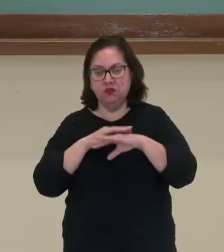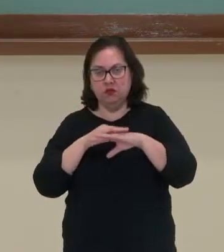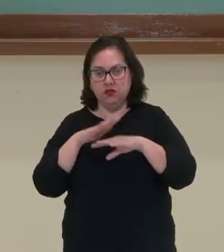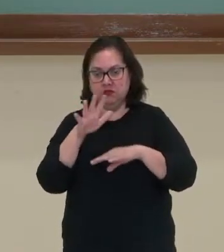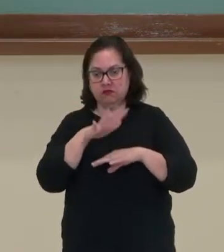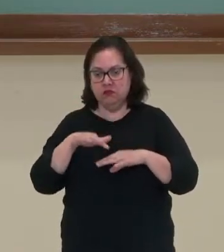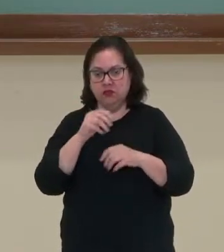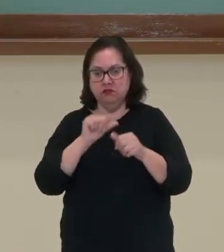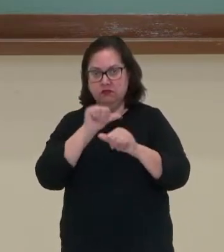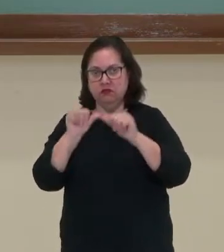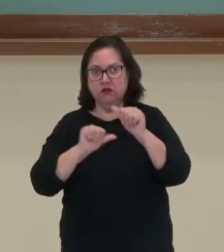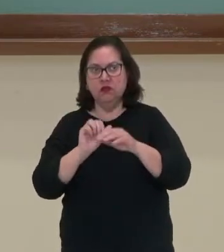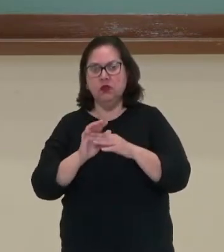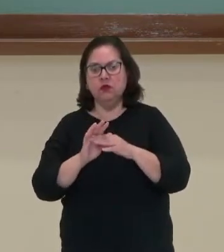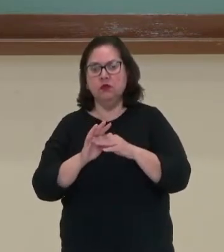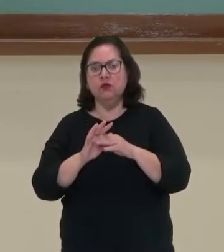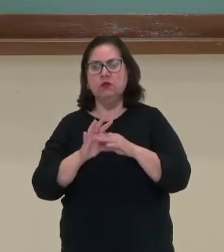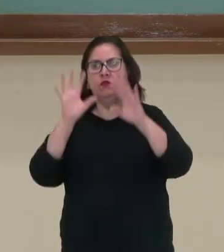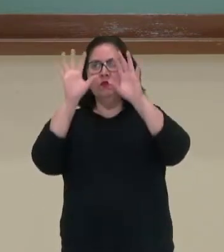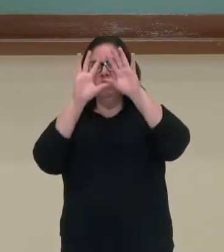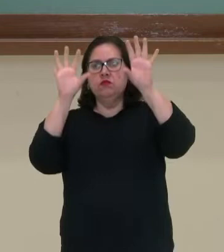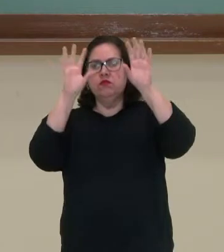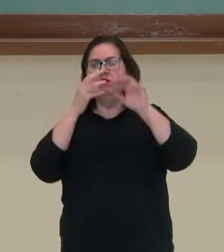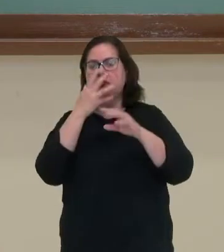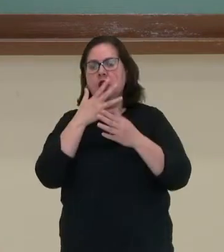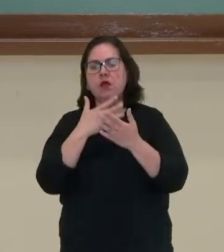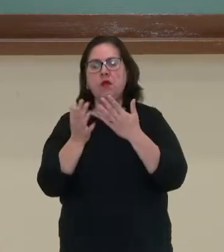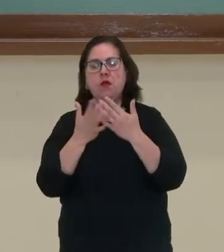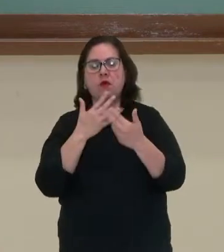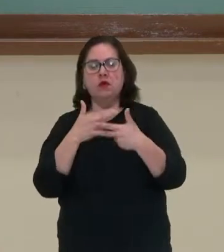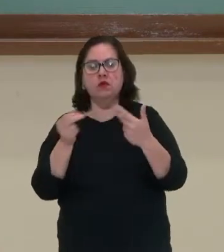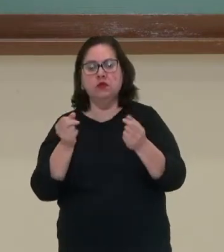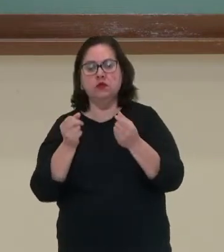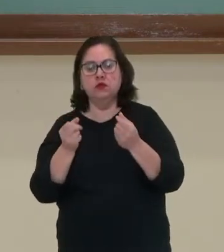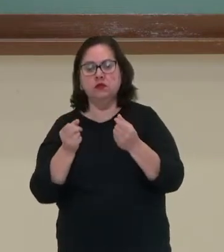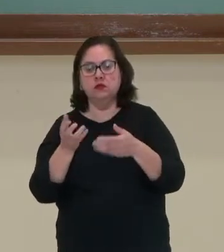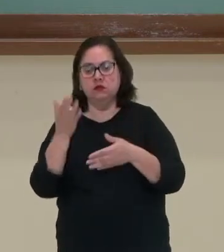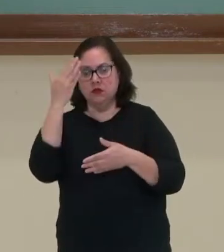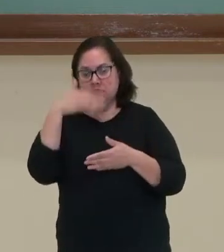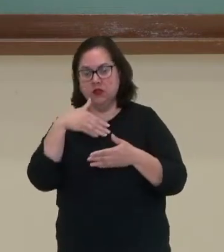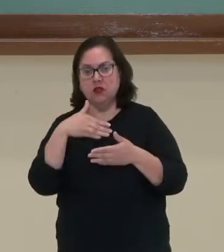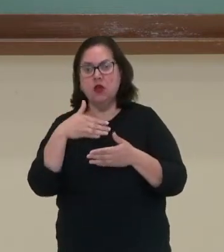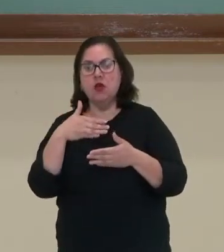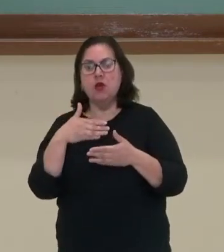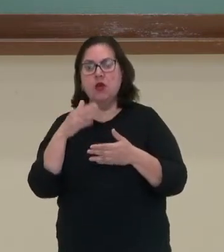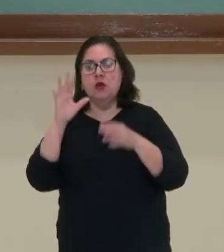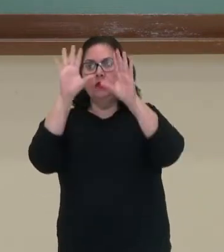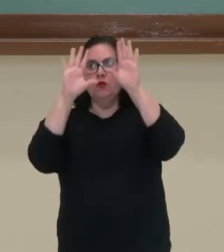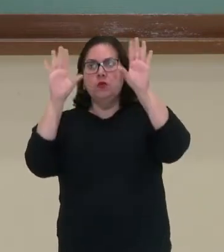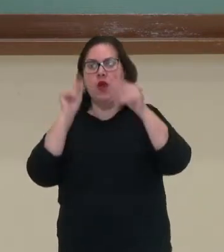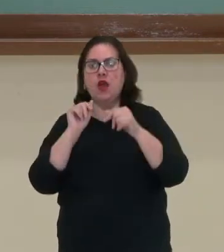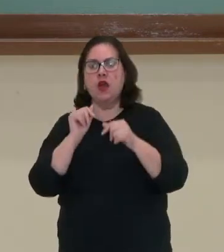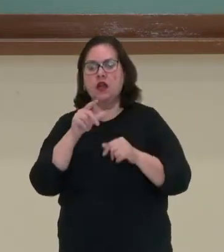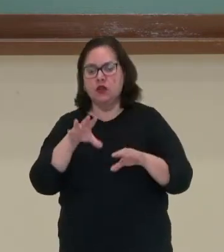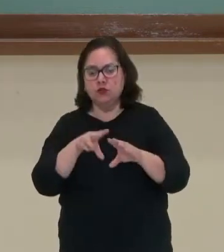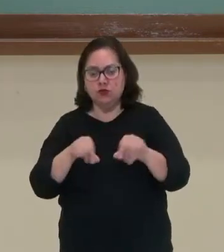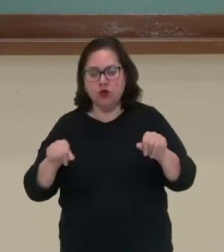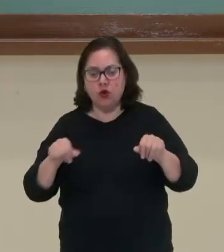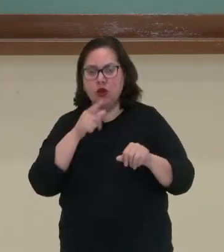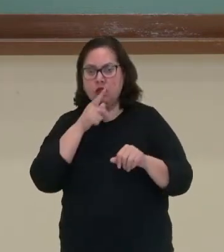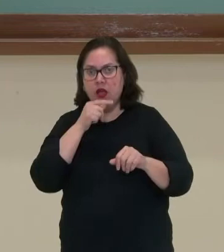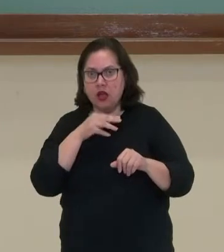ambientais. Então, poluição é qualquer agente que está presente no ar, no solo, na água, né? E que